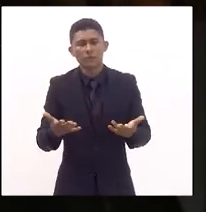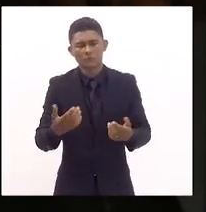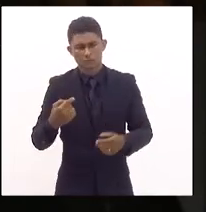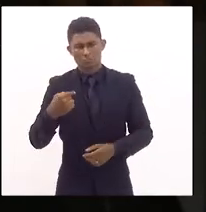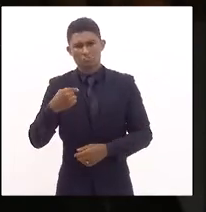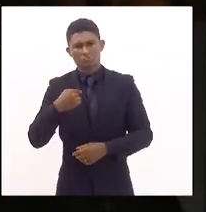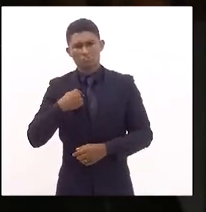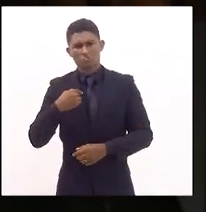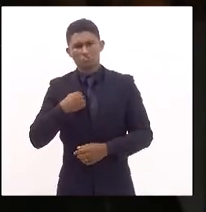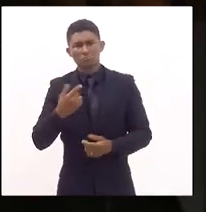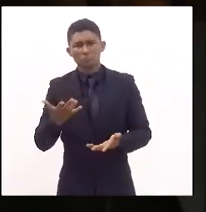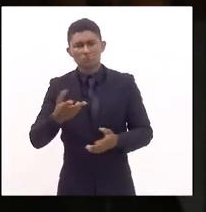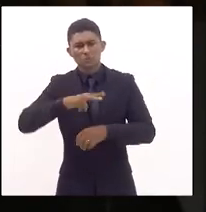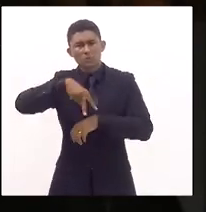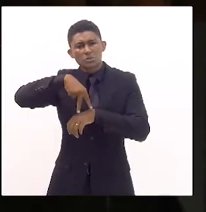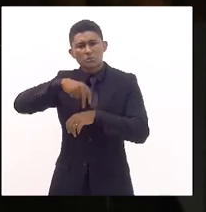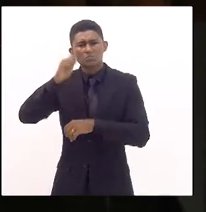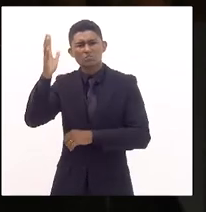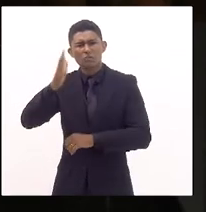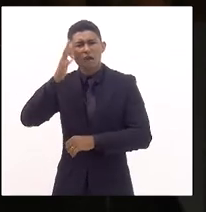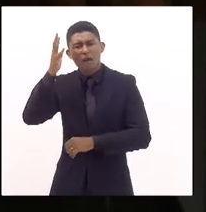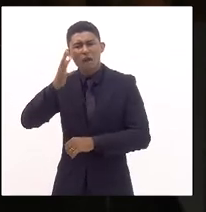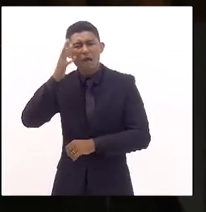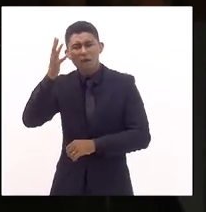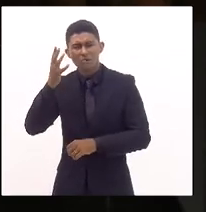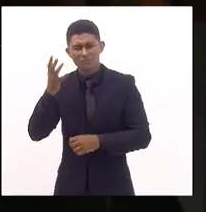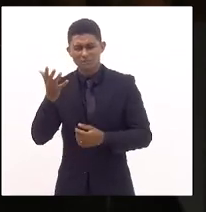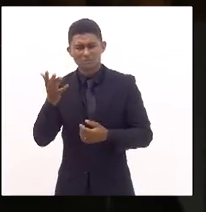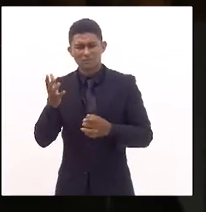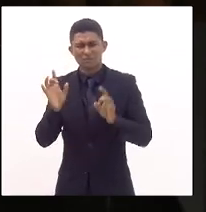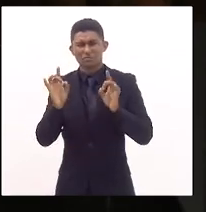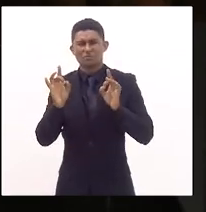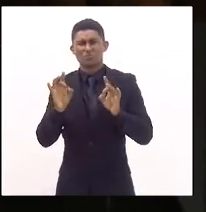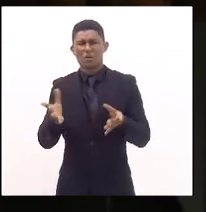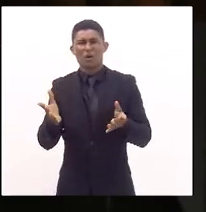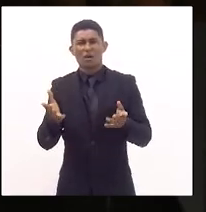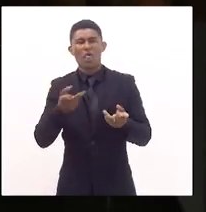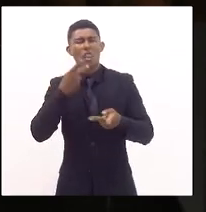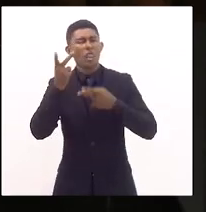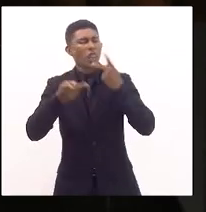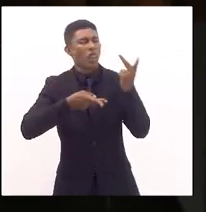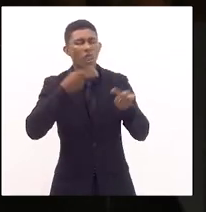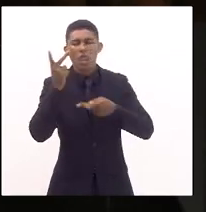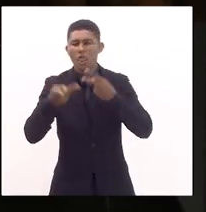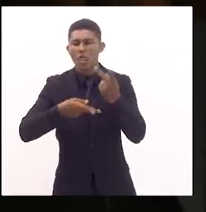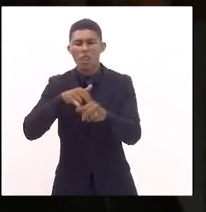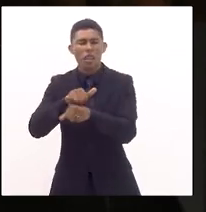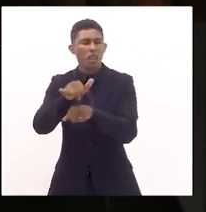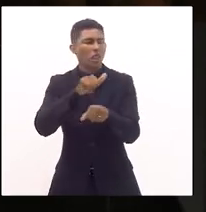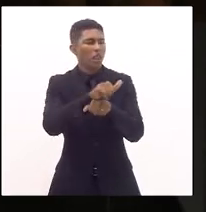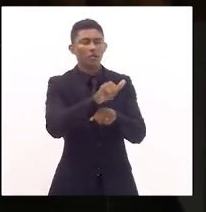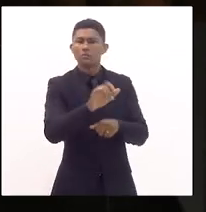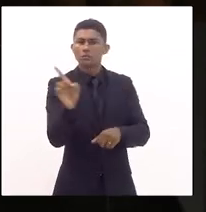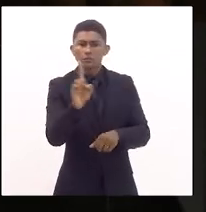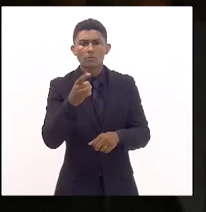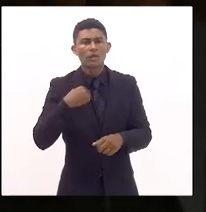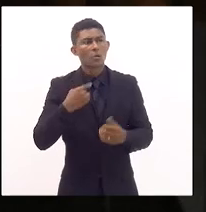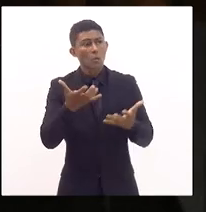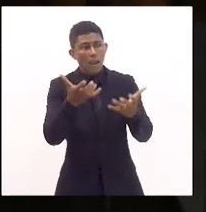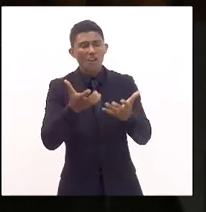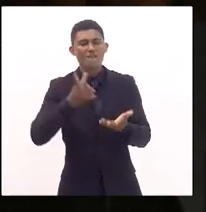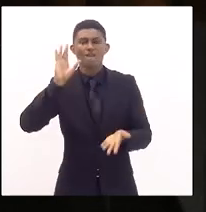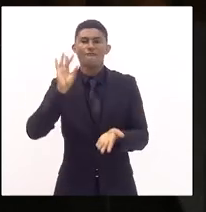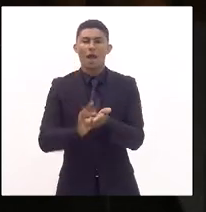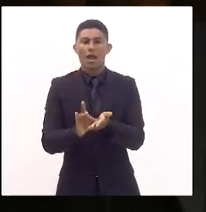consigo fazer uso da palavra simplesmente para jogar para a plateia. Eu espero verdadeiramente que